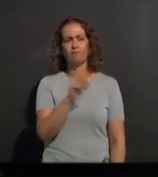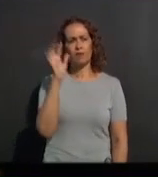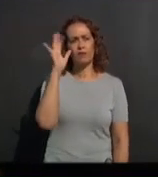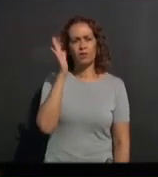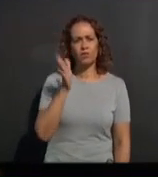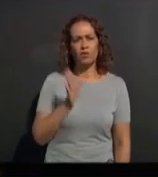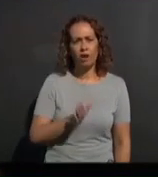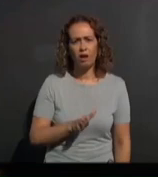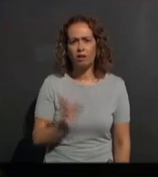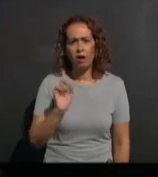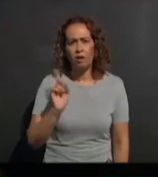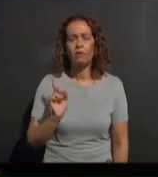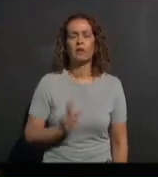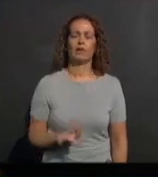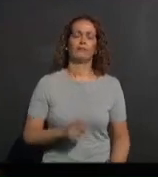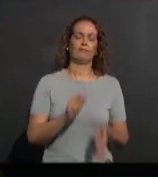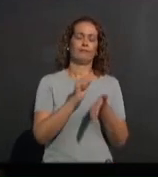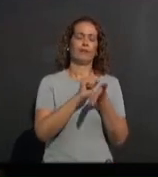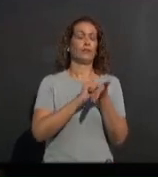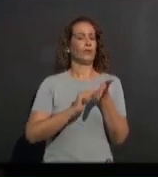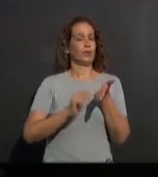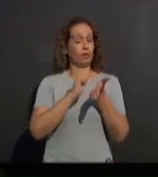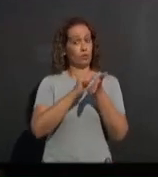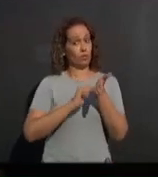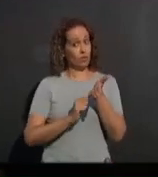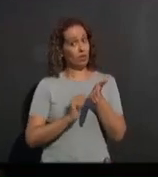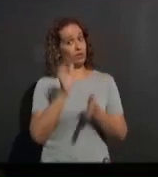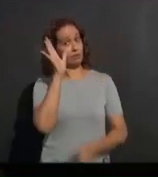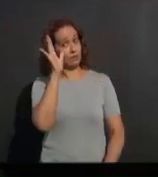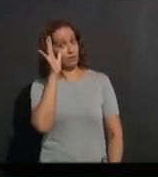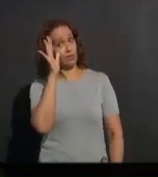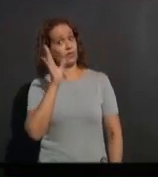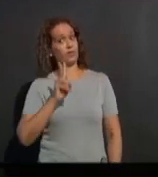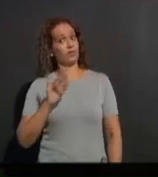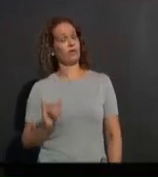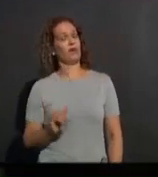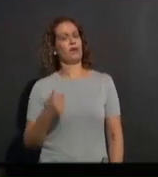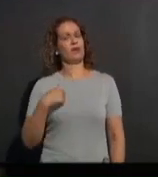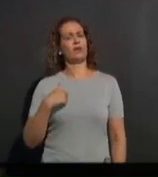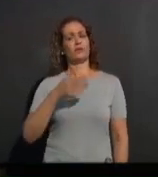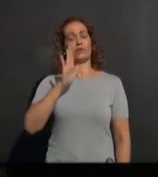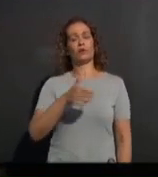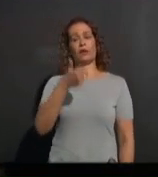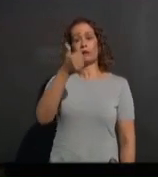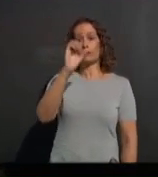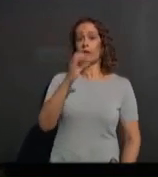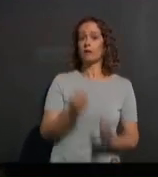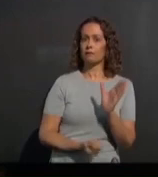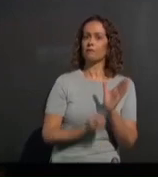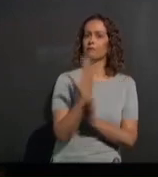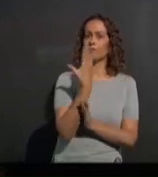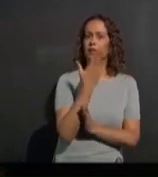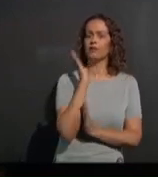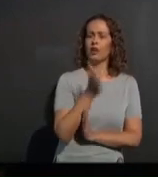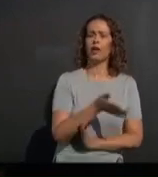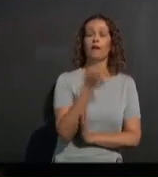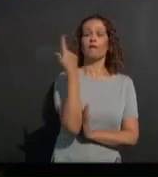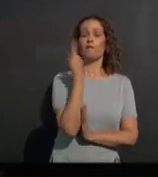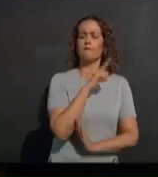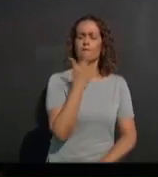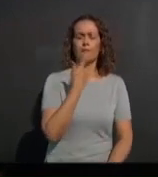não, anota aí. Você vem no culto hoje só para ouvir essa palavra aqui. Você vai assistir esse filme. Eu já assisti ele umas 10 vezes. Eu morro